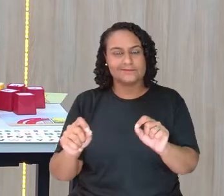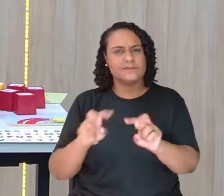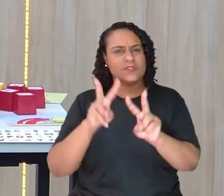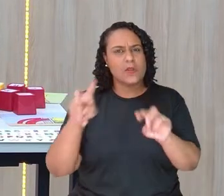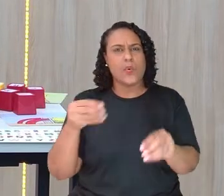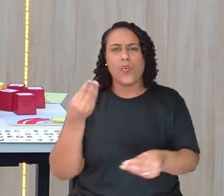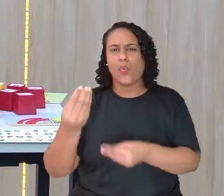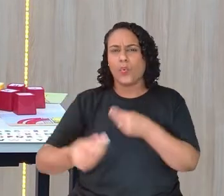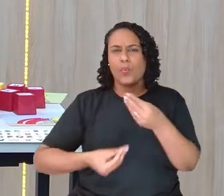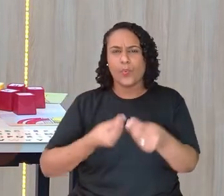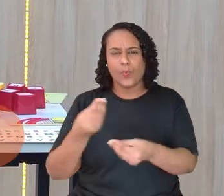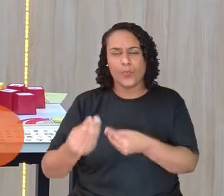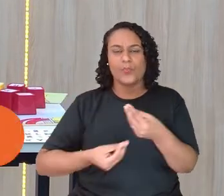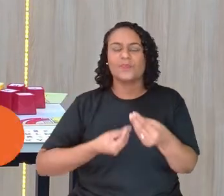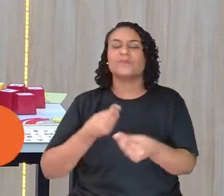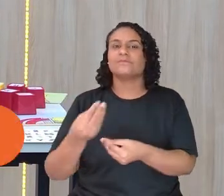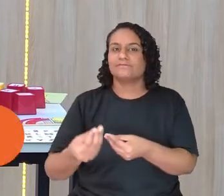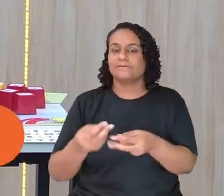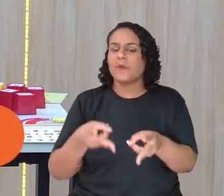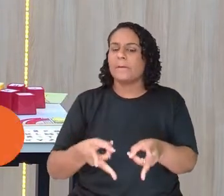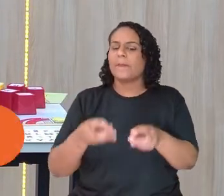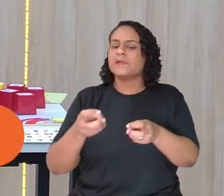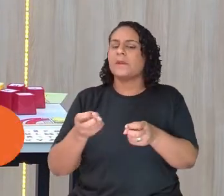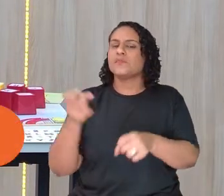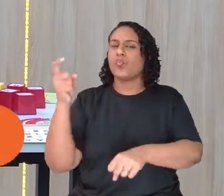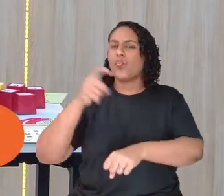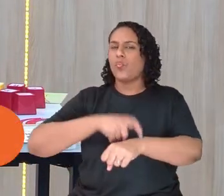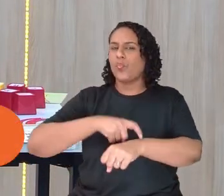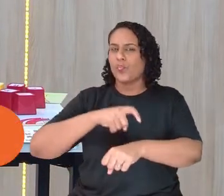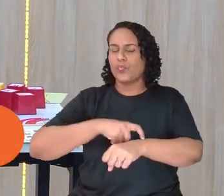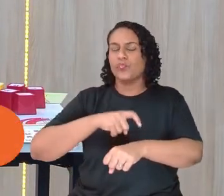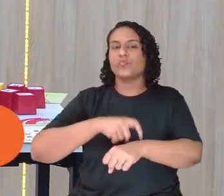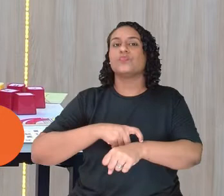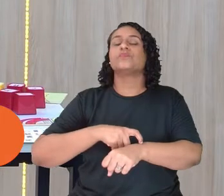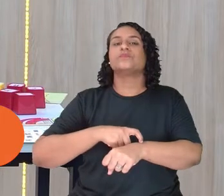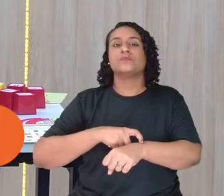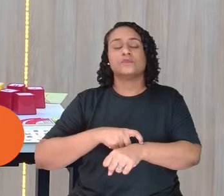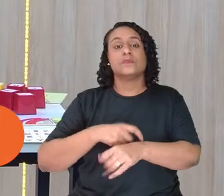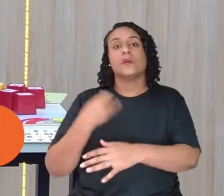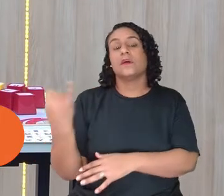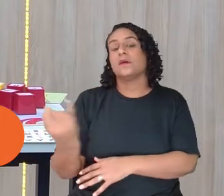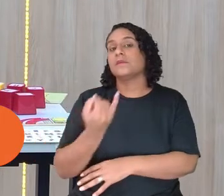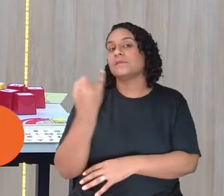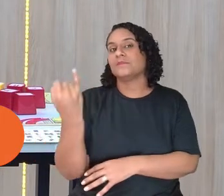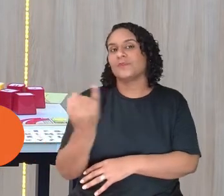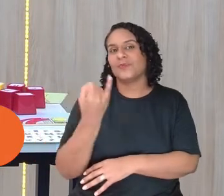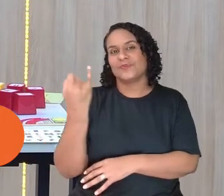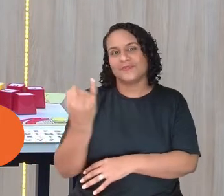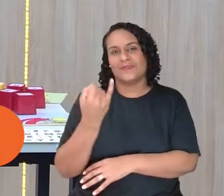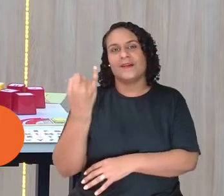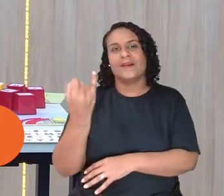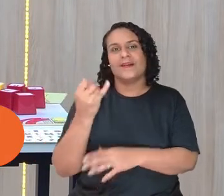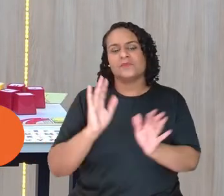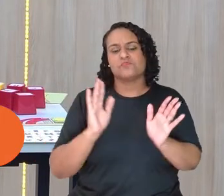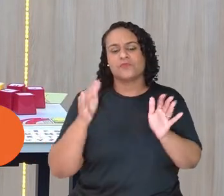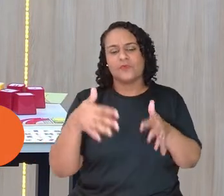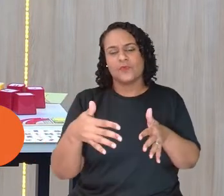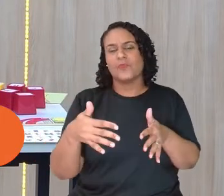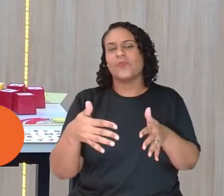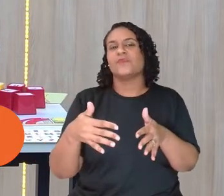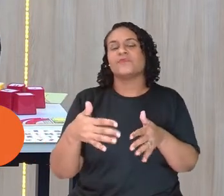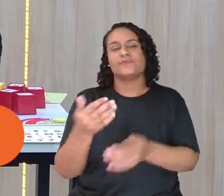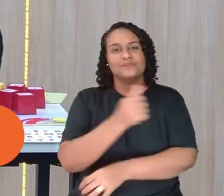temática, sobre o que é a orientação temporal e como é importante isso para os nossos